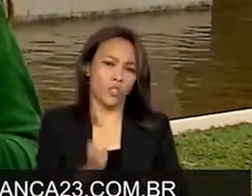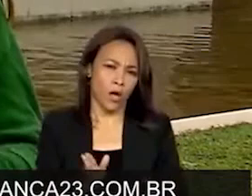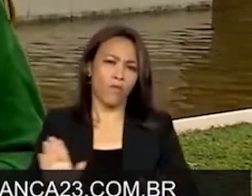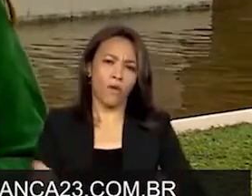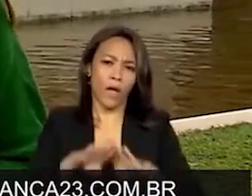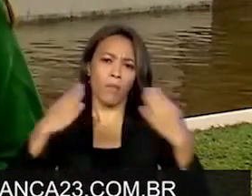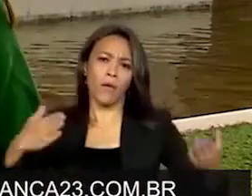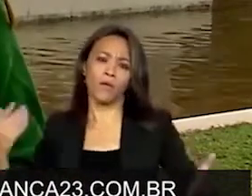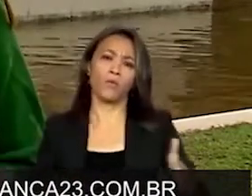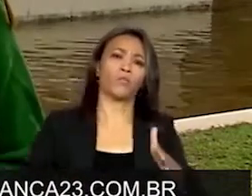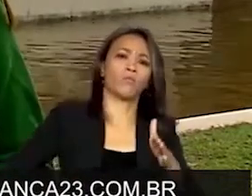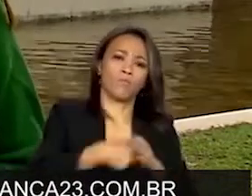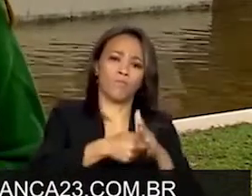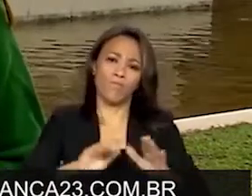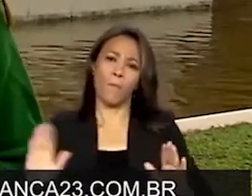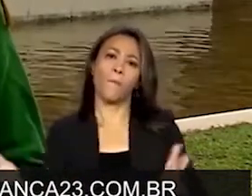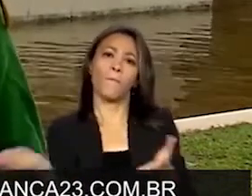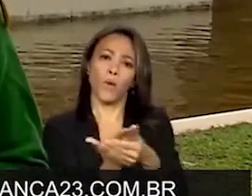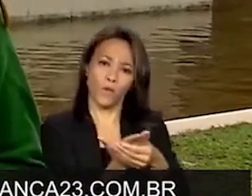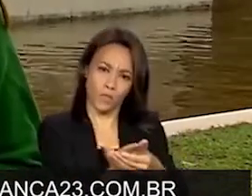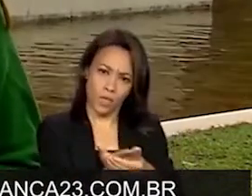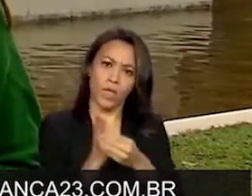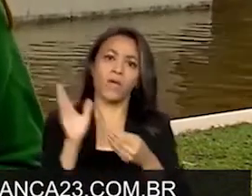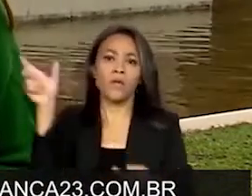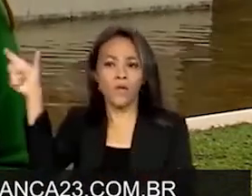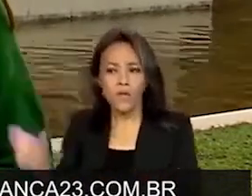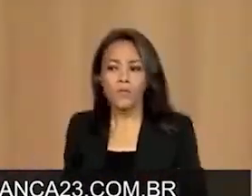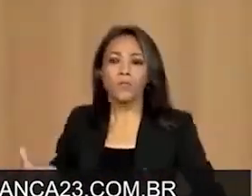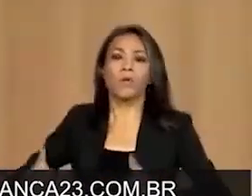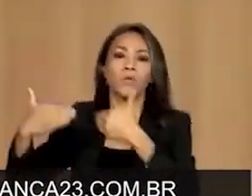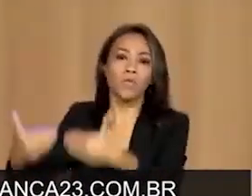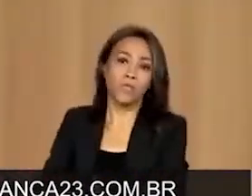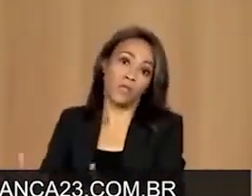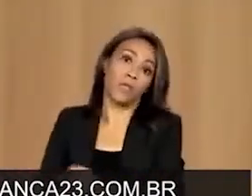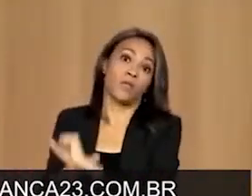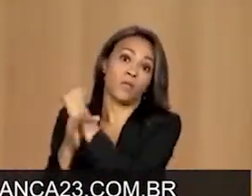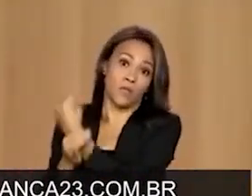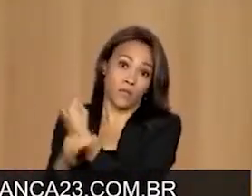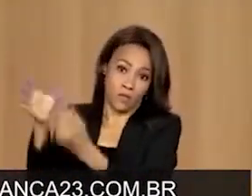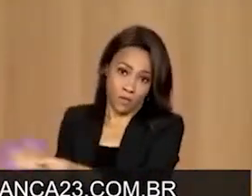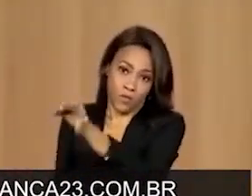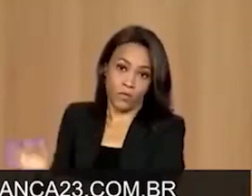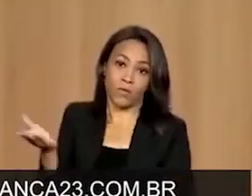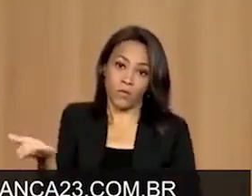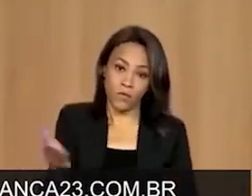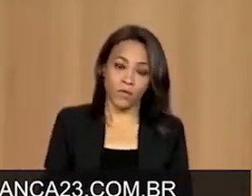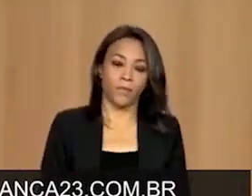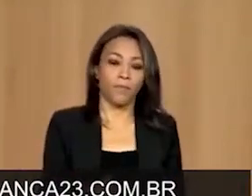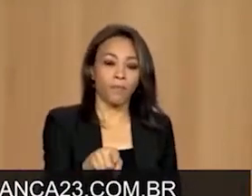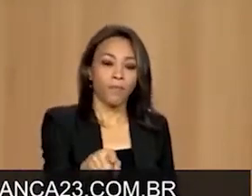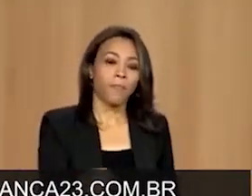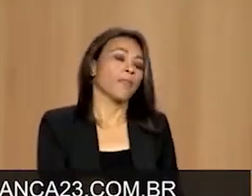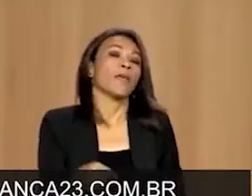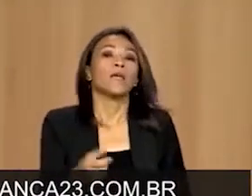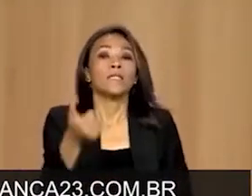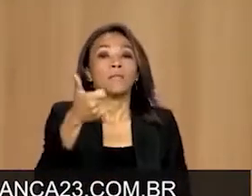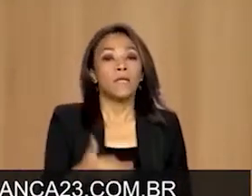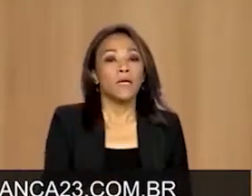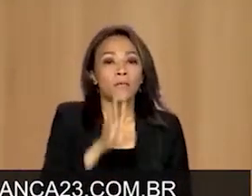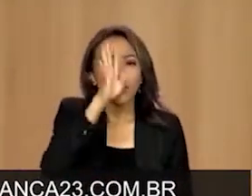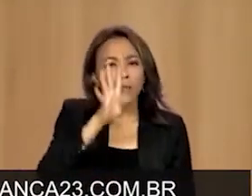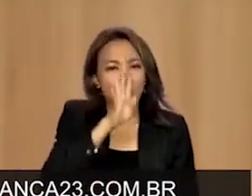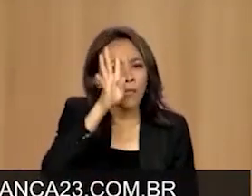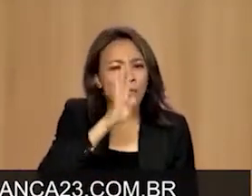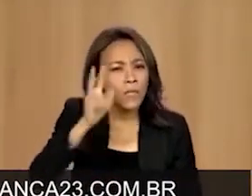aberto pelo Ministério da Justiça e Segurança Pública. É um aumento de preços abusivo. É